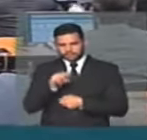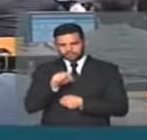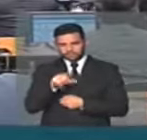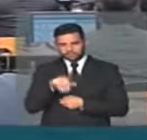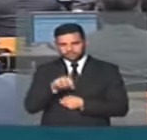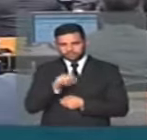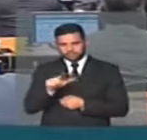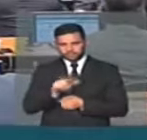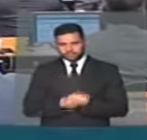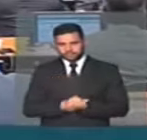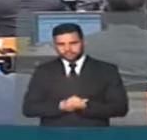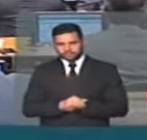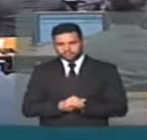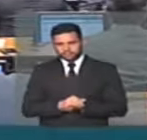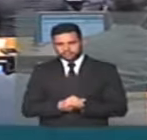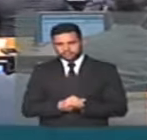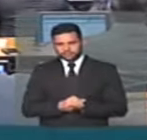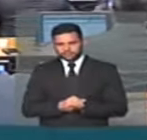Salomão.